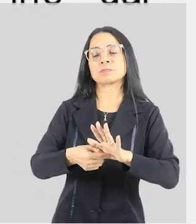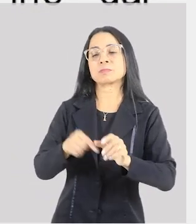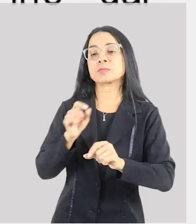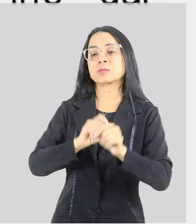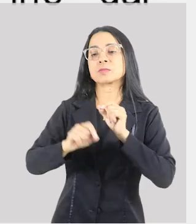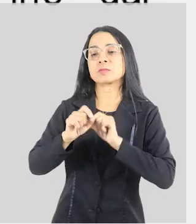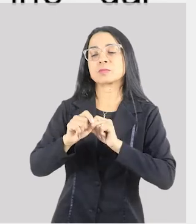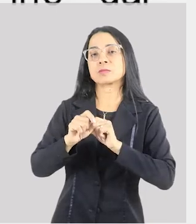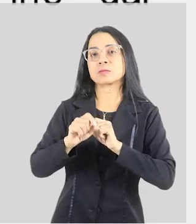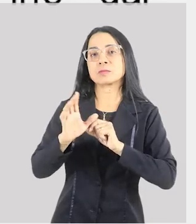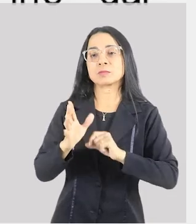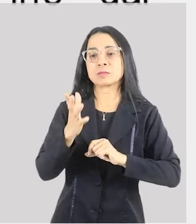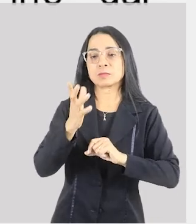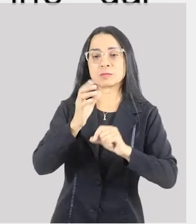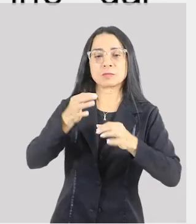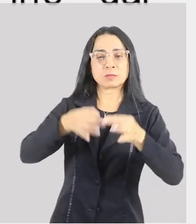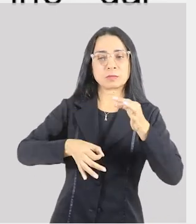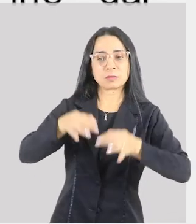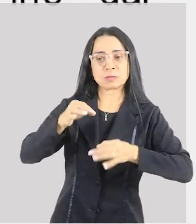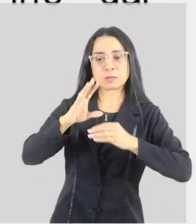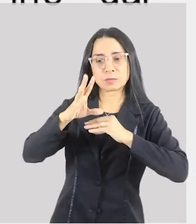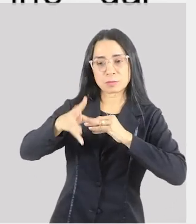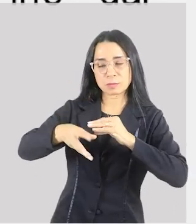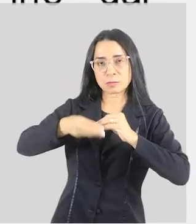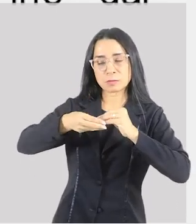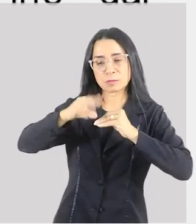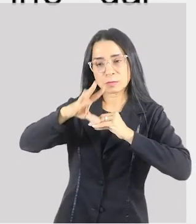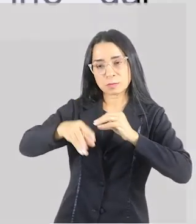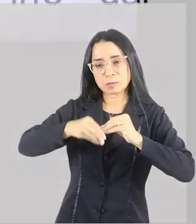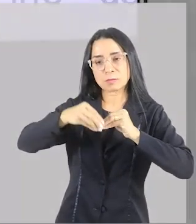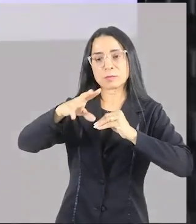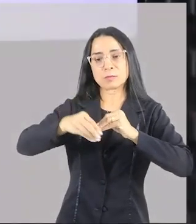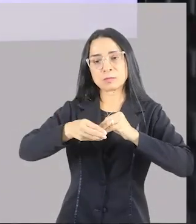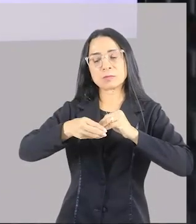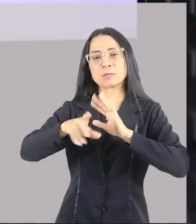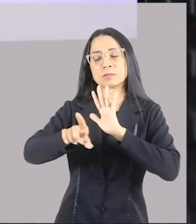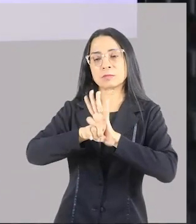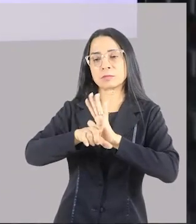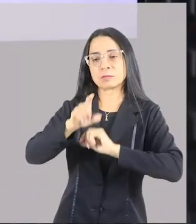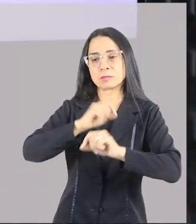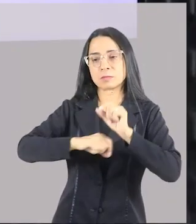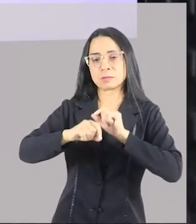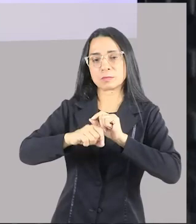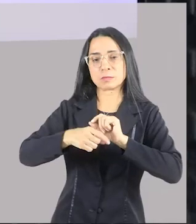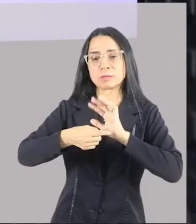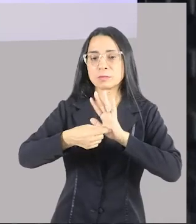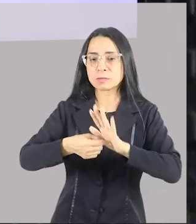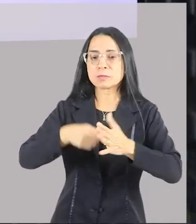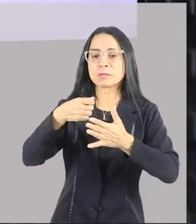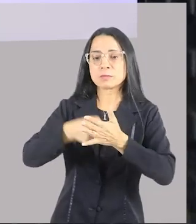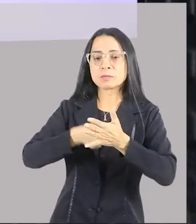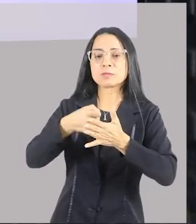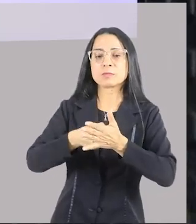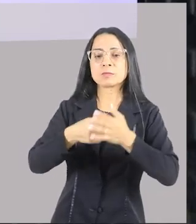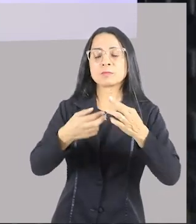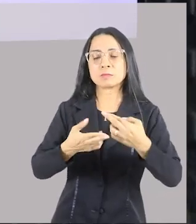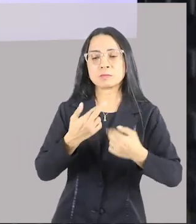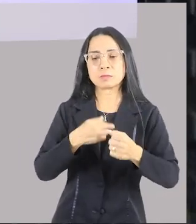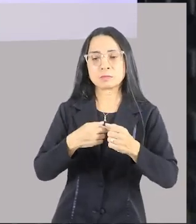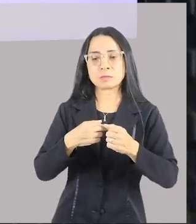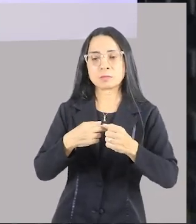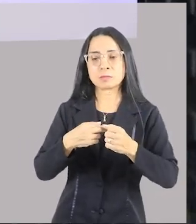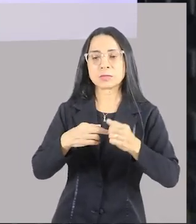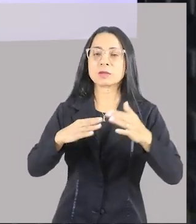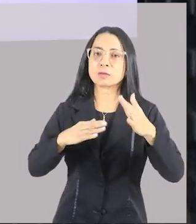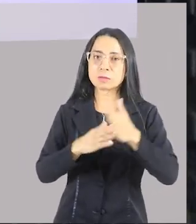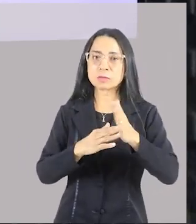jurídicas complementares da lei, a título de lhe dar cumprimento, ou seja, de dar cumprimento à lei, e sujeita ao